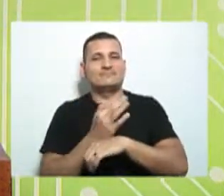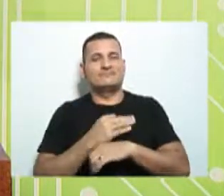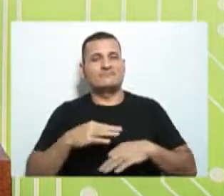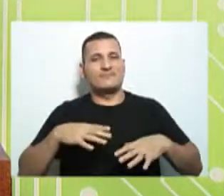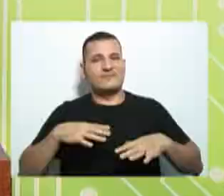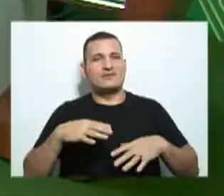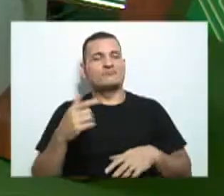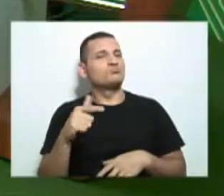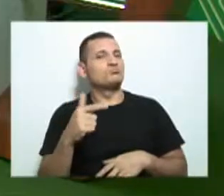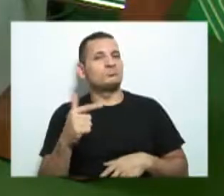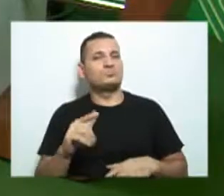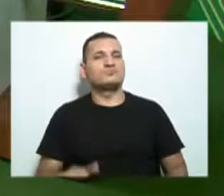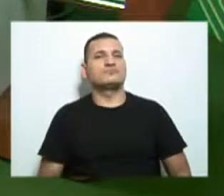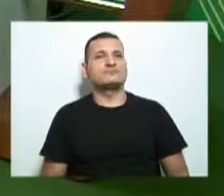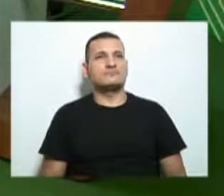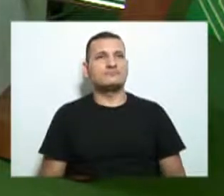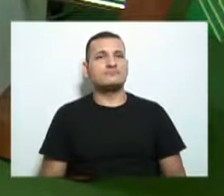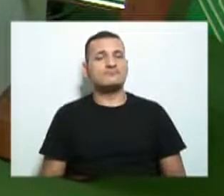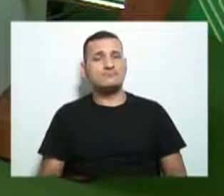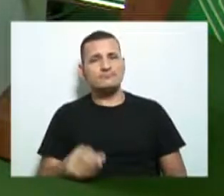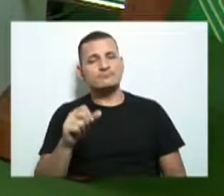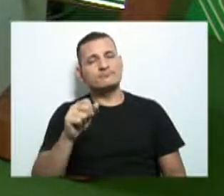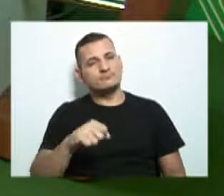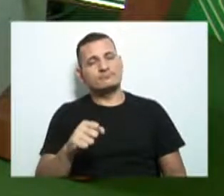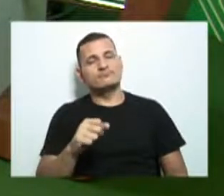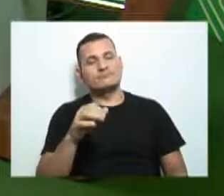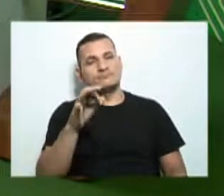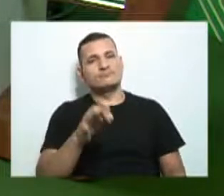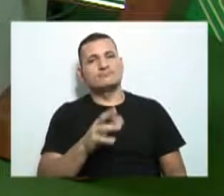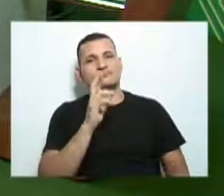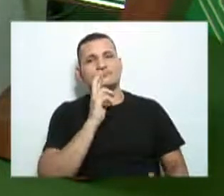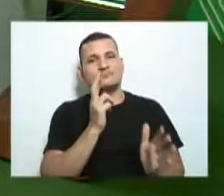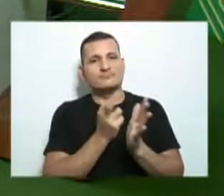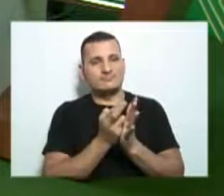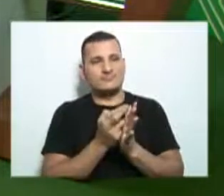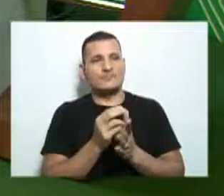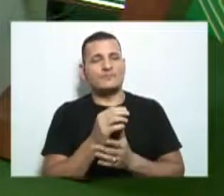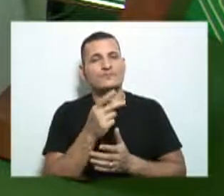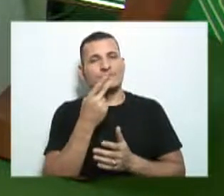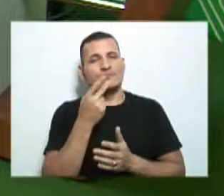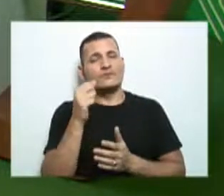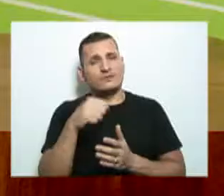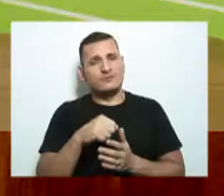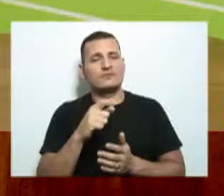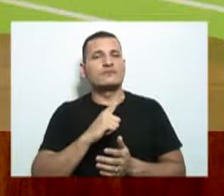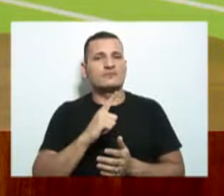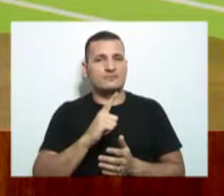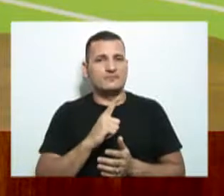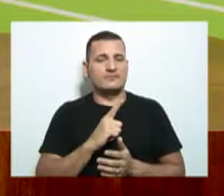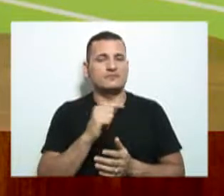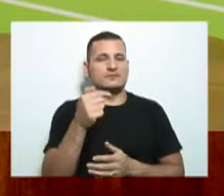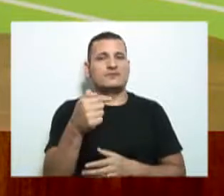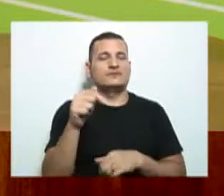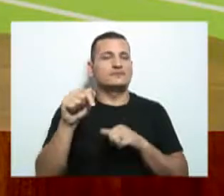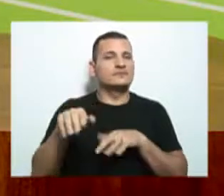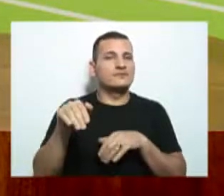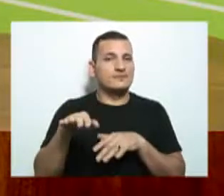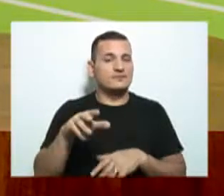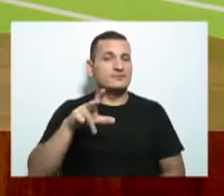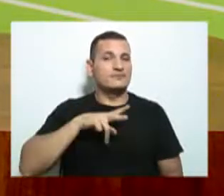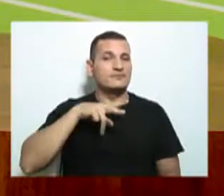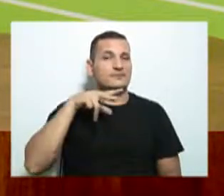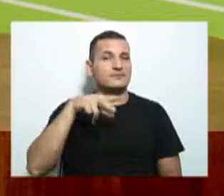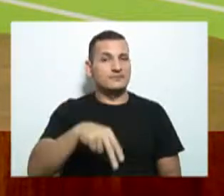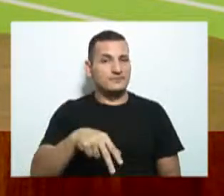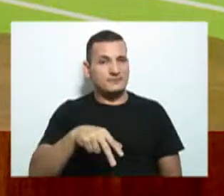acertou aí, professora Regina? Sim, acertou. Teve gente que colocou que sim, que existe o 7 de setembro, né?